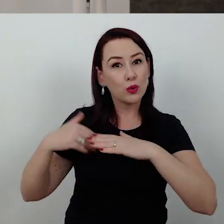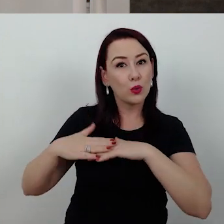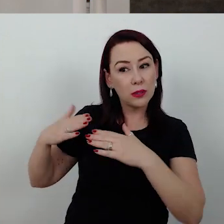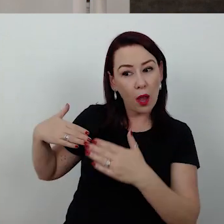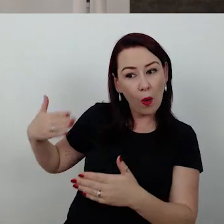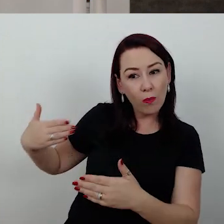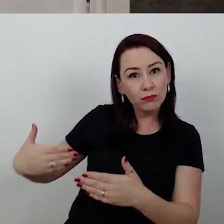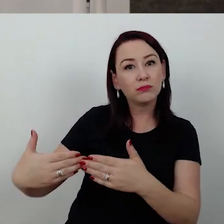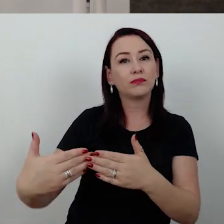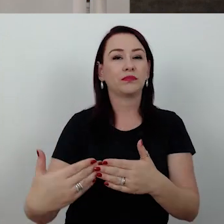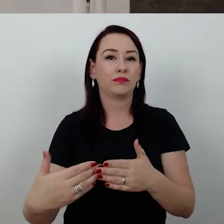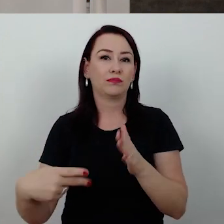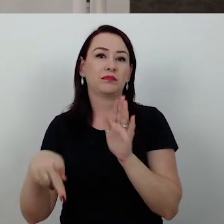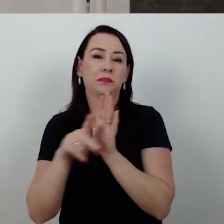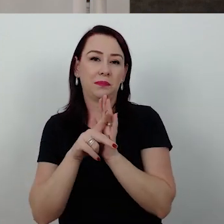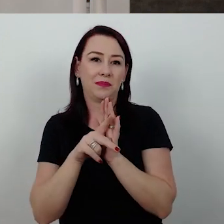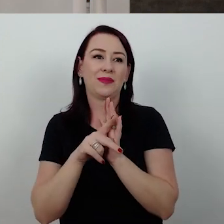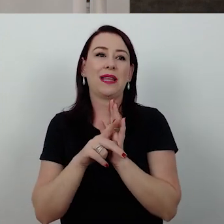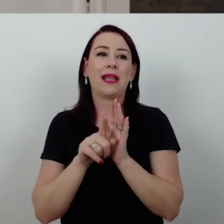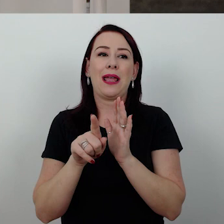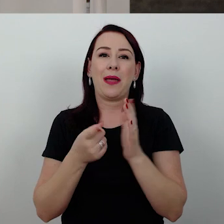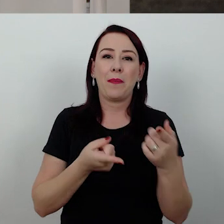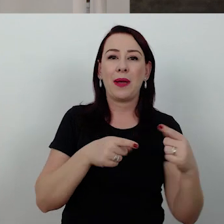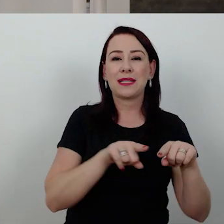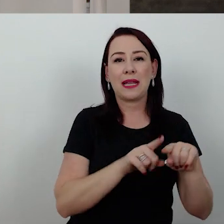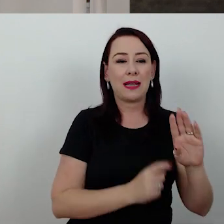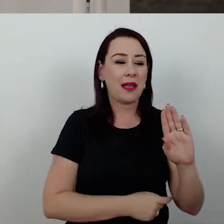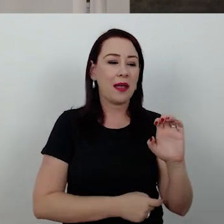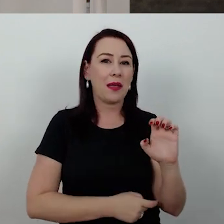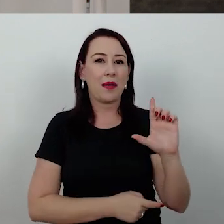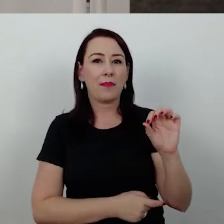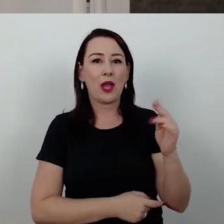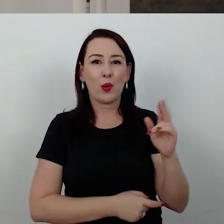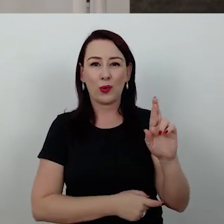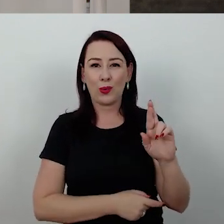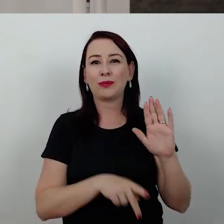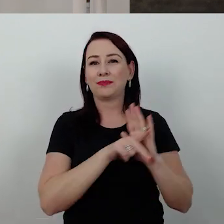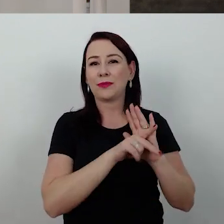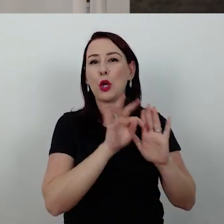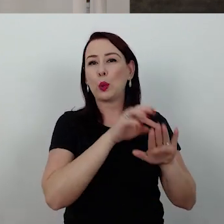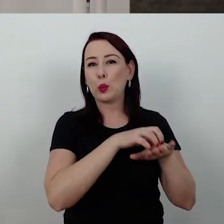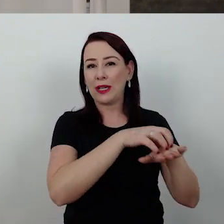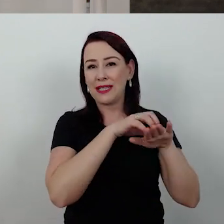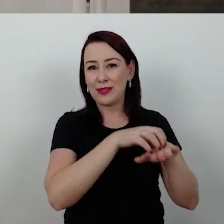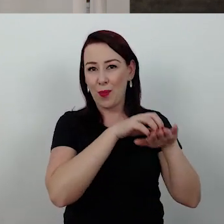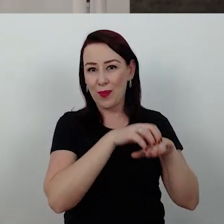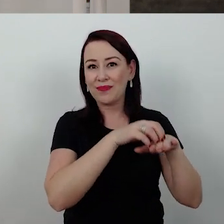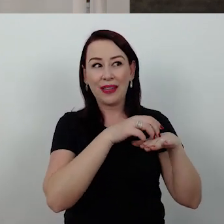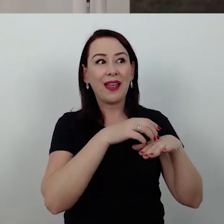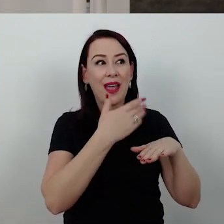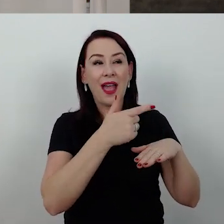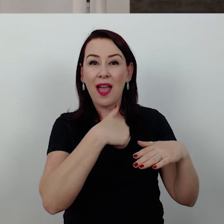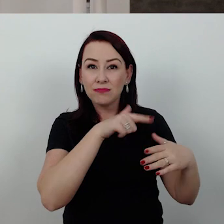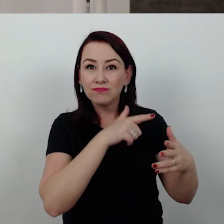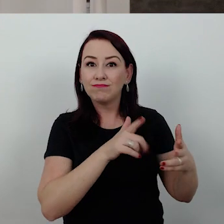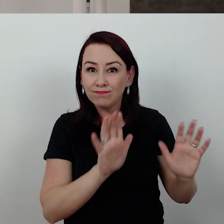vem construindo, né, parcerias que vão desde parcerias com a Belotour, que é a empresa, por exemplo, de turismo, que a gente começa a